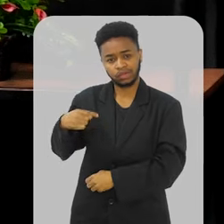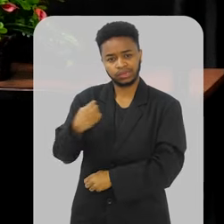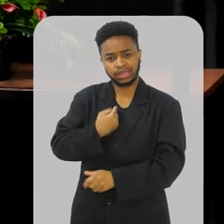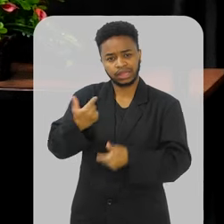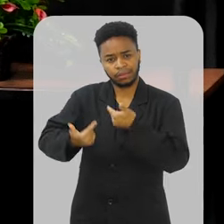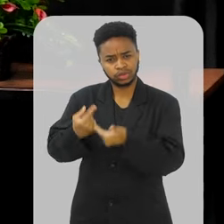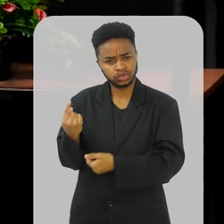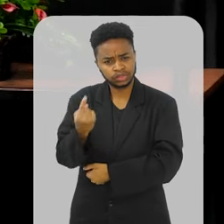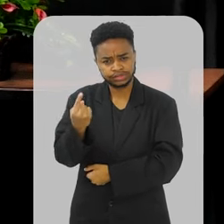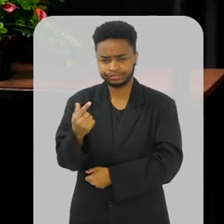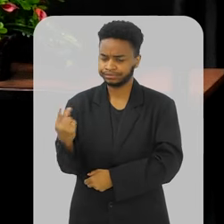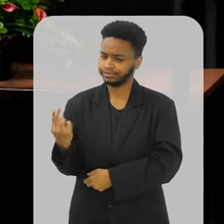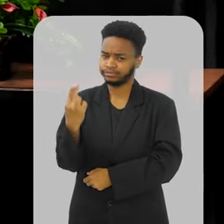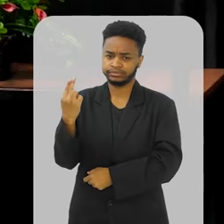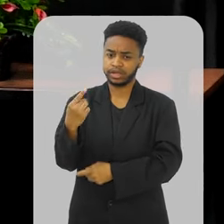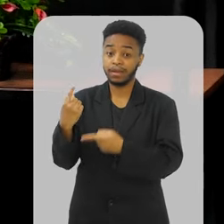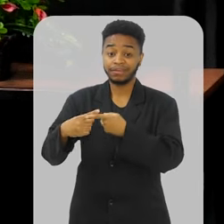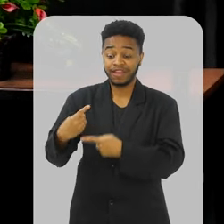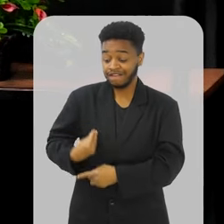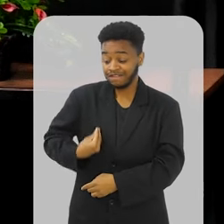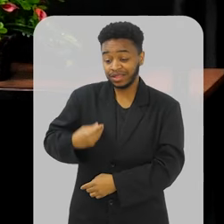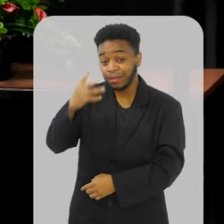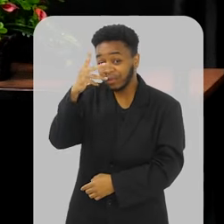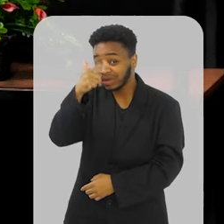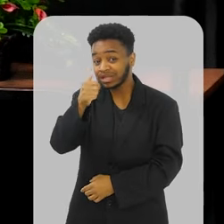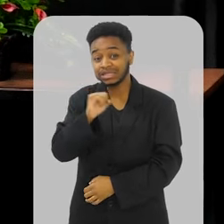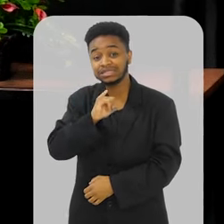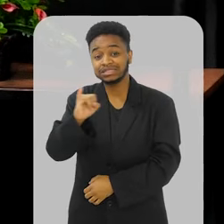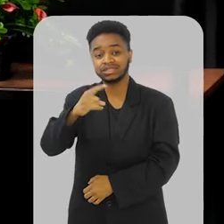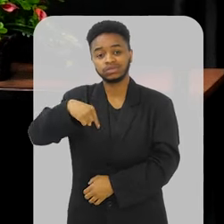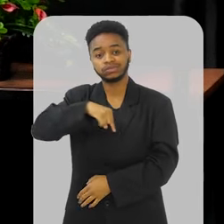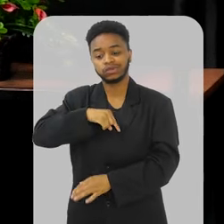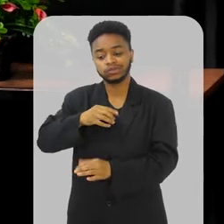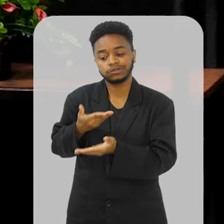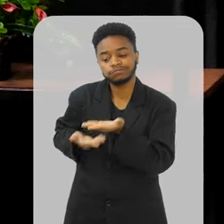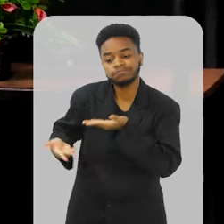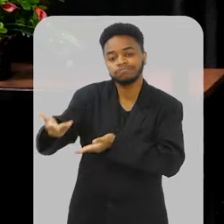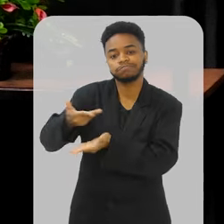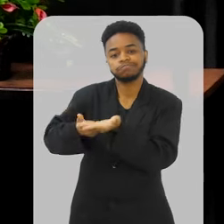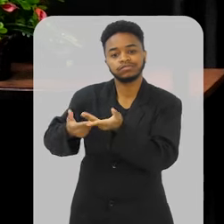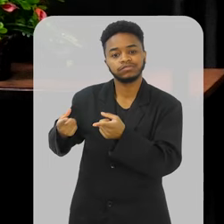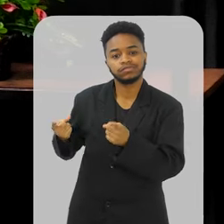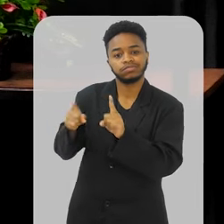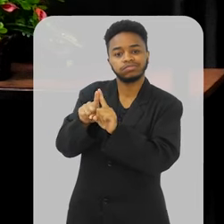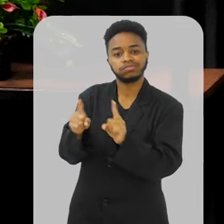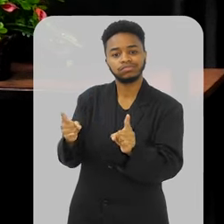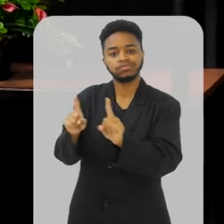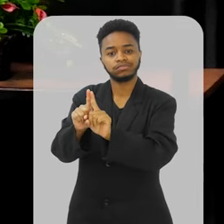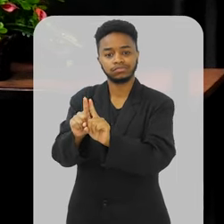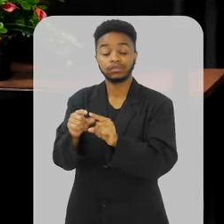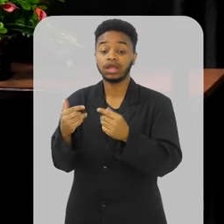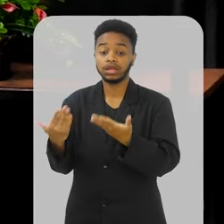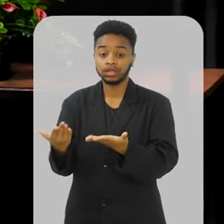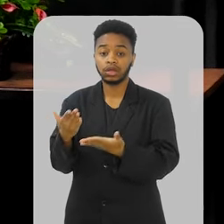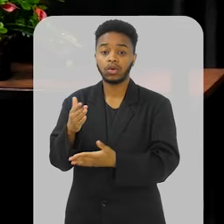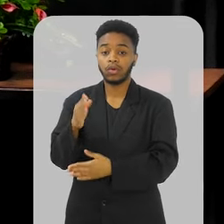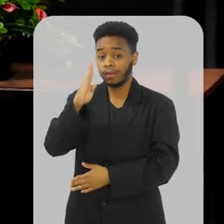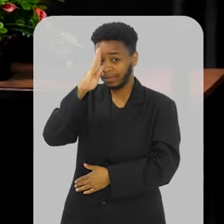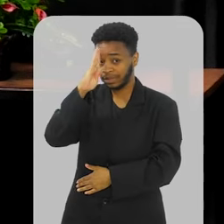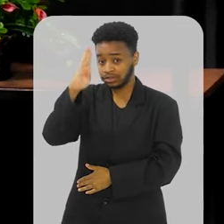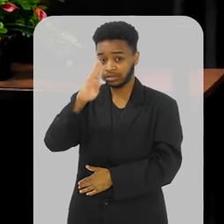sozinho né a vida ela é bonita quando ela é construída com parcerias e a missão